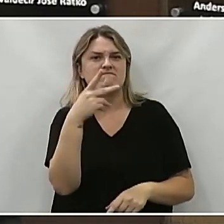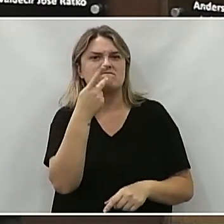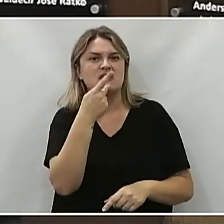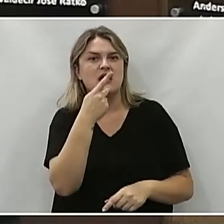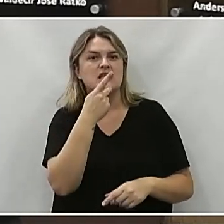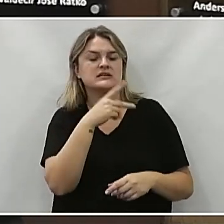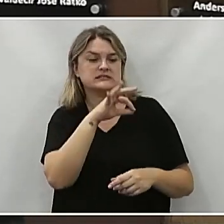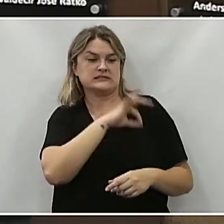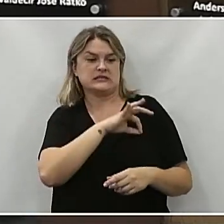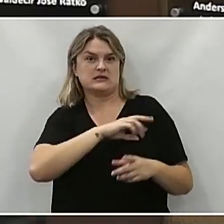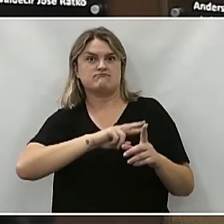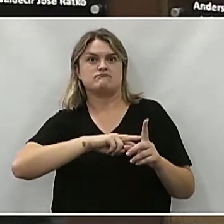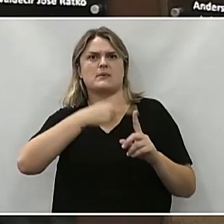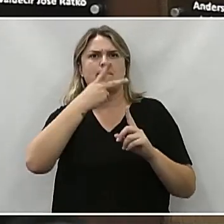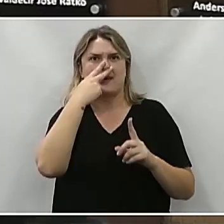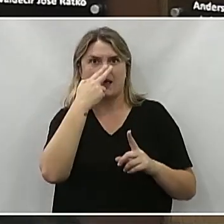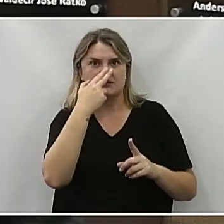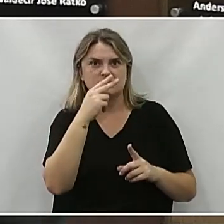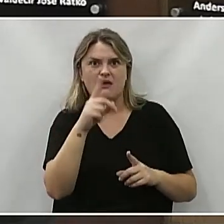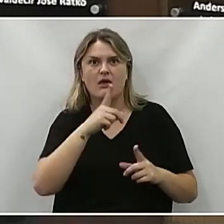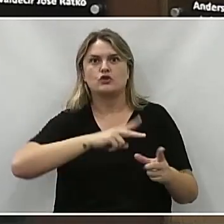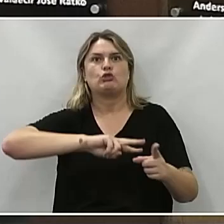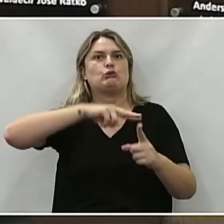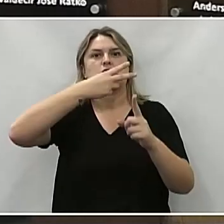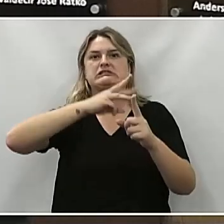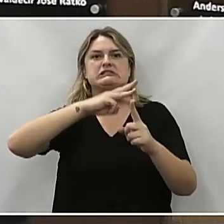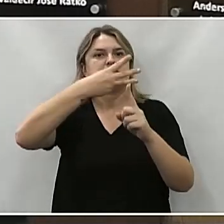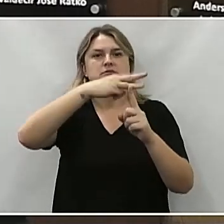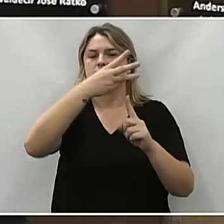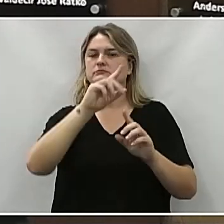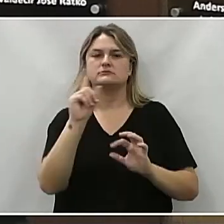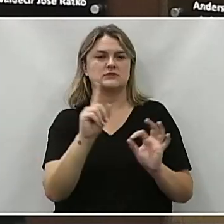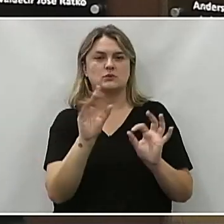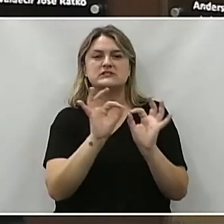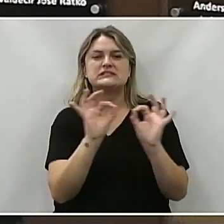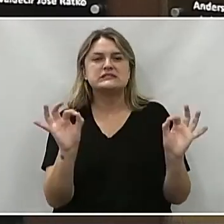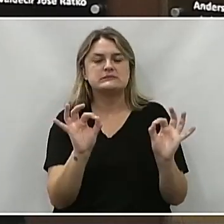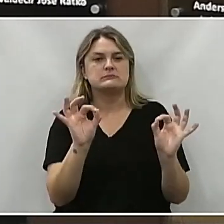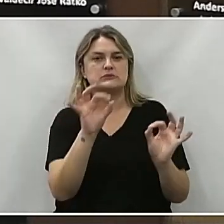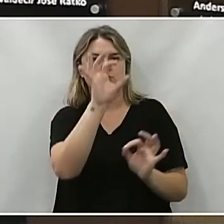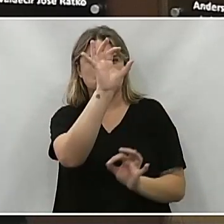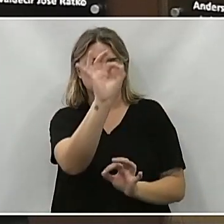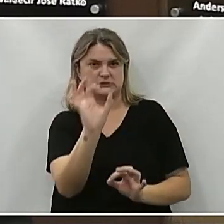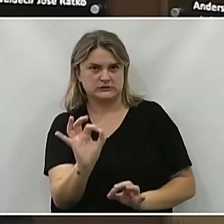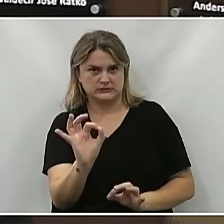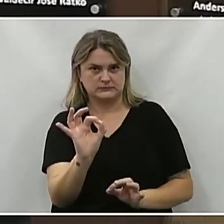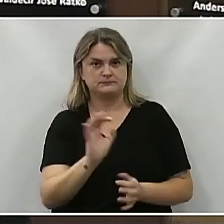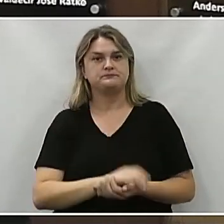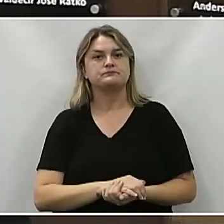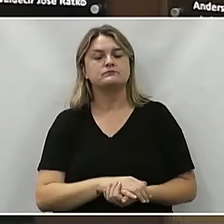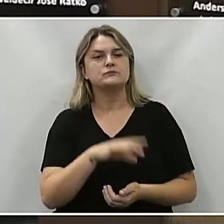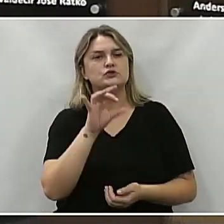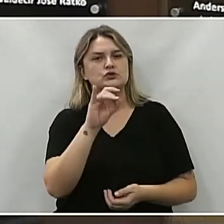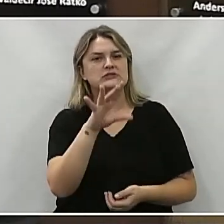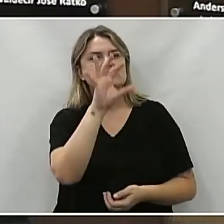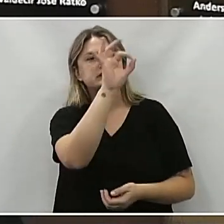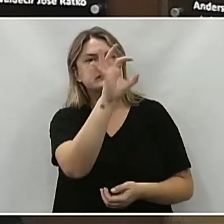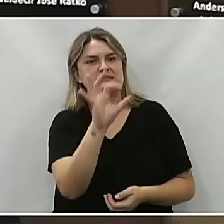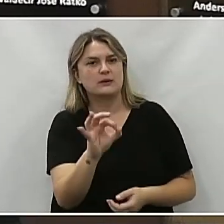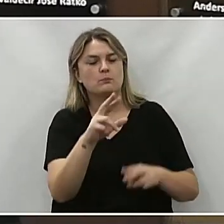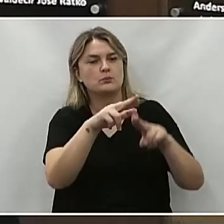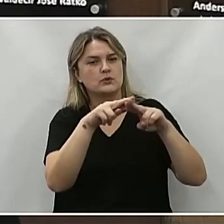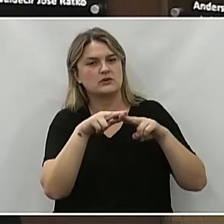aumento de salário de vereadores Às vezes acho que duplicar no triplicar o valor então não é isso tá é apenas um pequeno